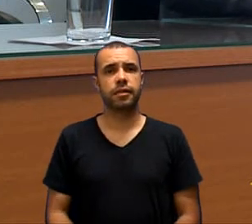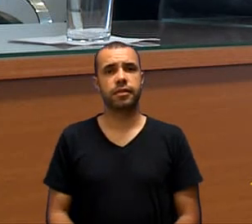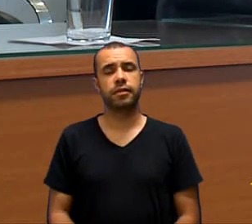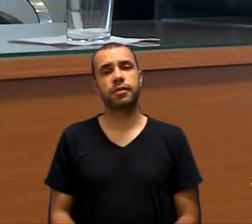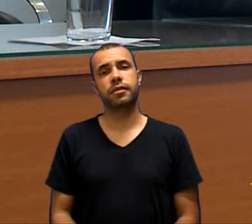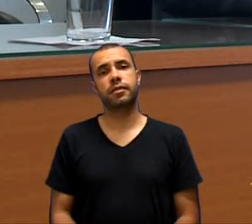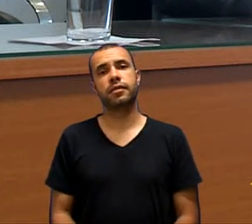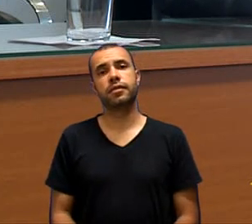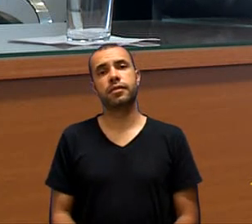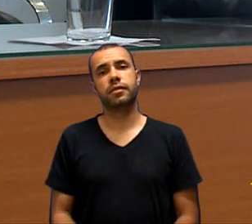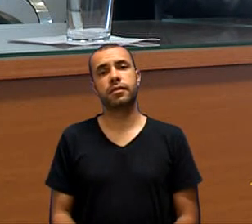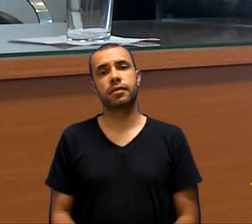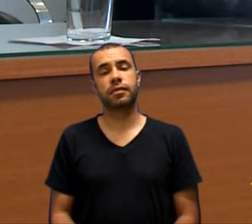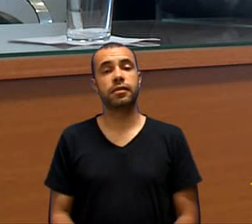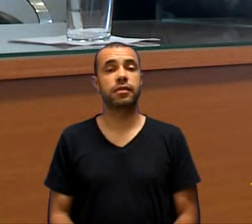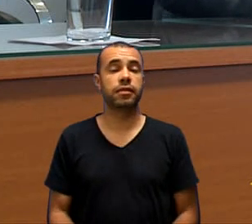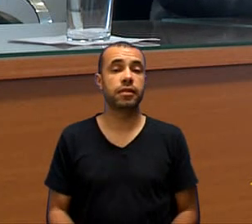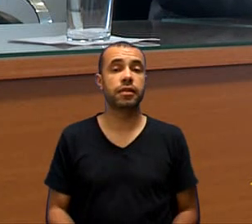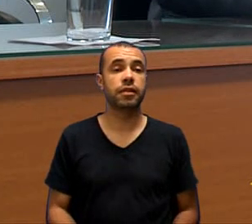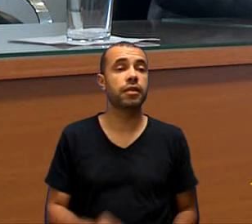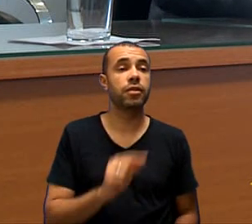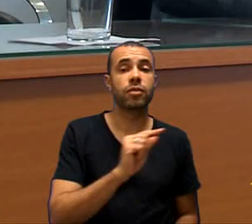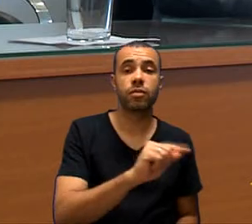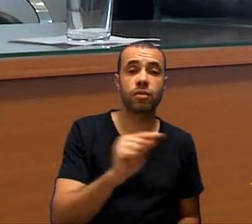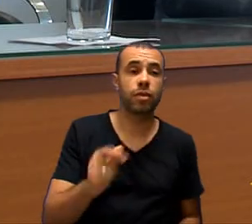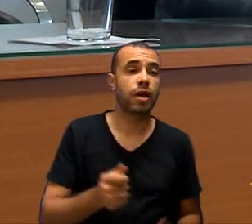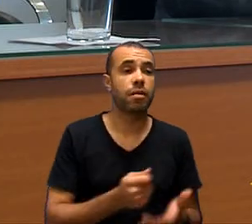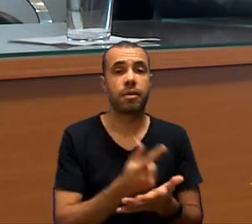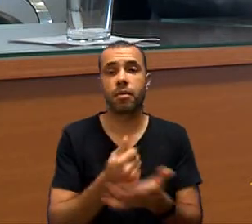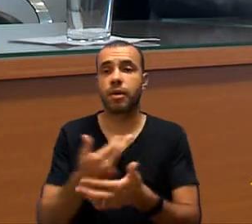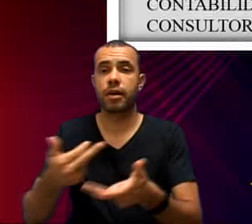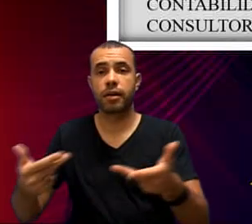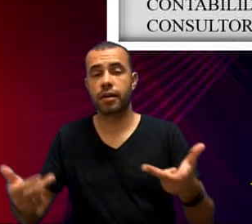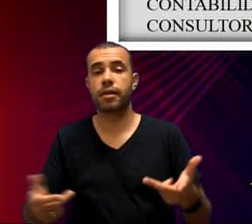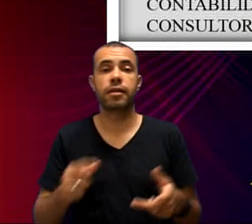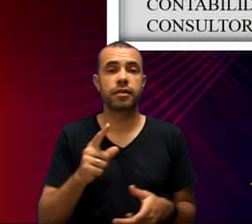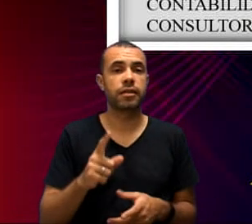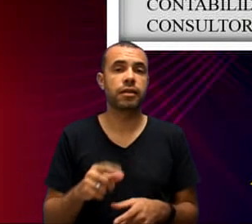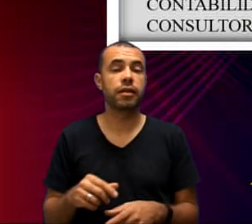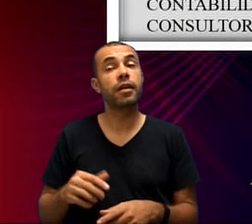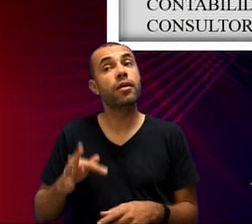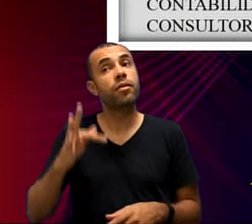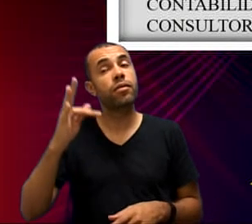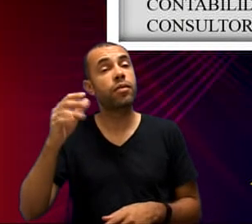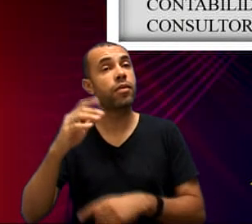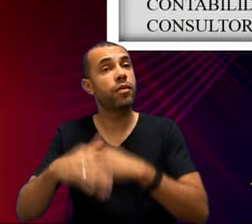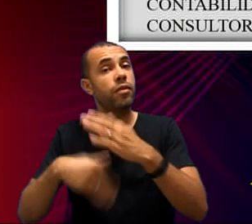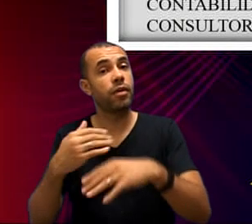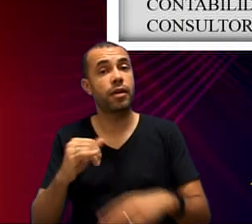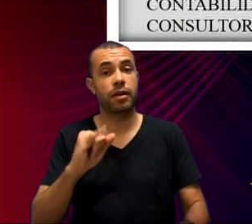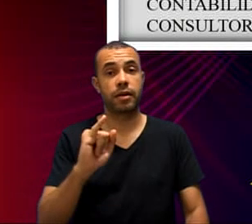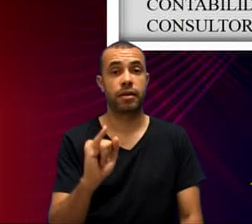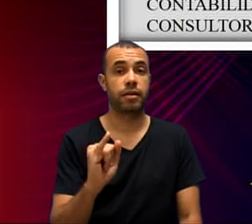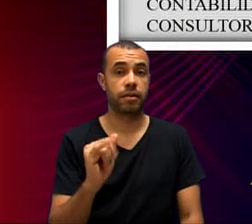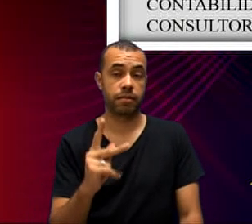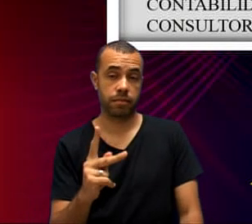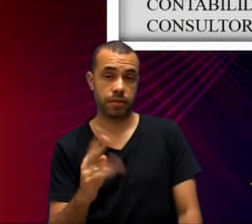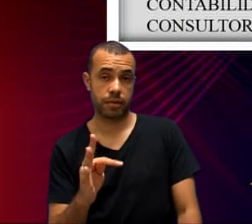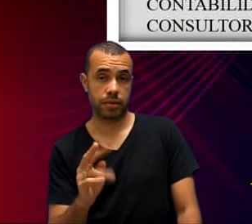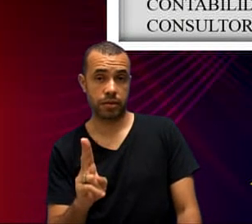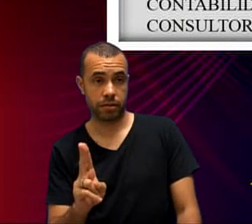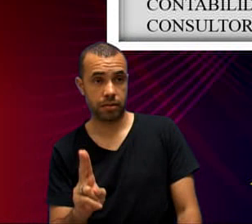Bom, as principais áreas de atuação que nós temos, né, parte do custeio, nós temos uma previsão do IPTU em dia, né, que é o IPTU premiável